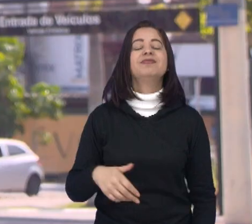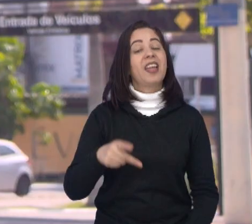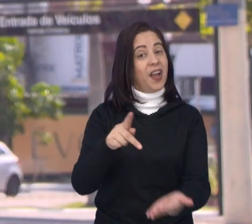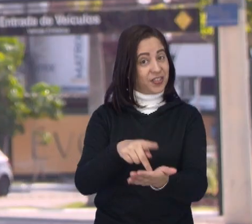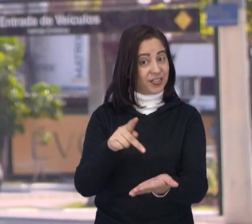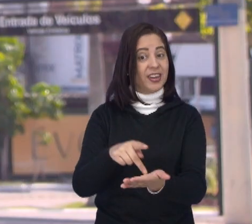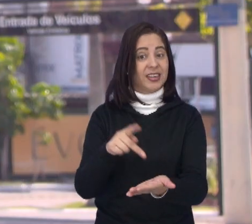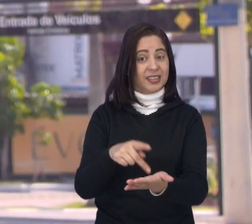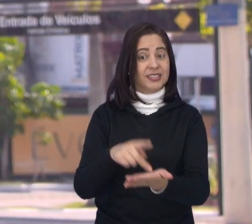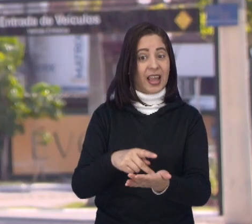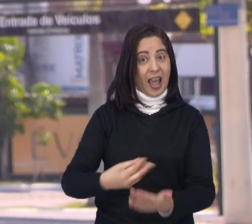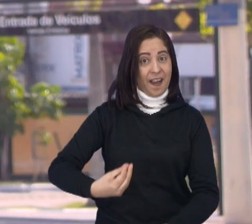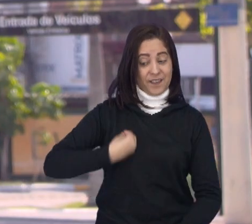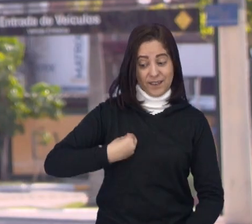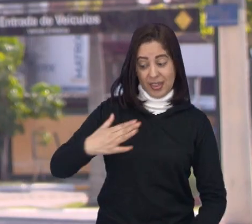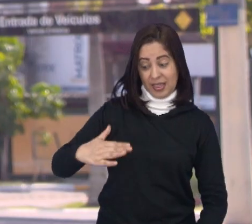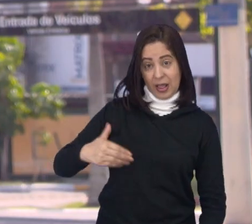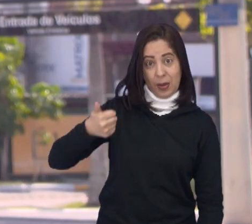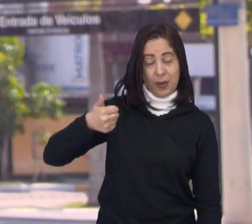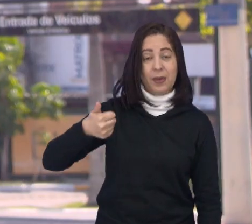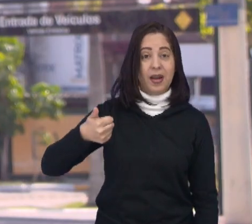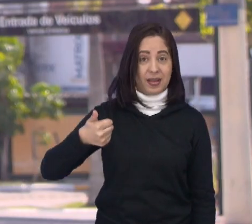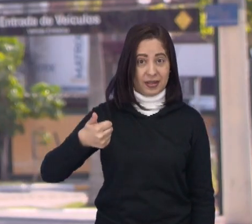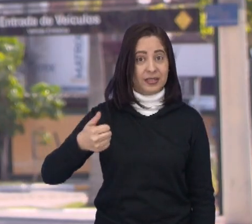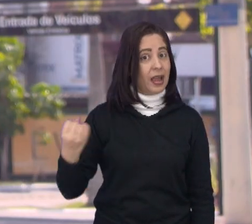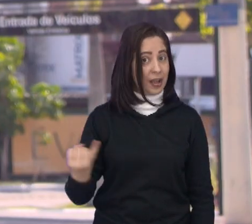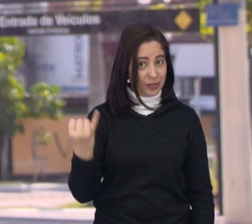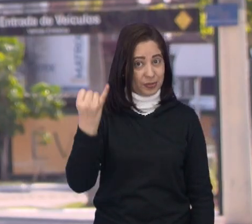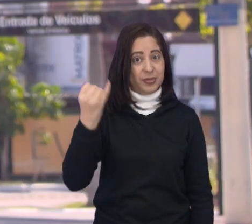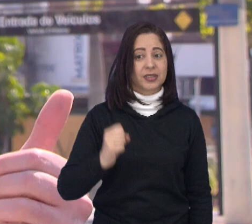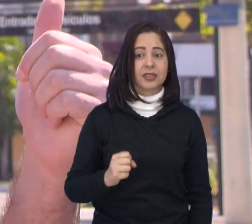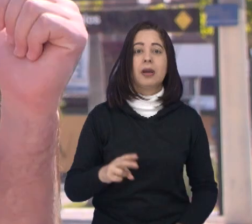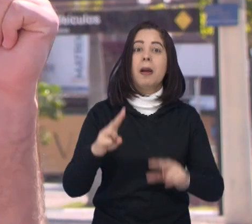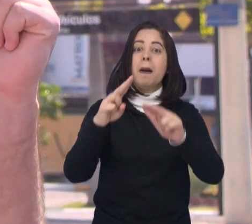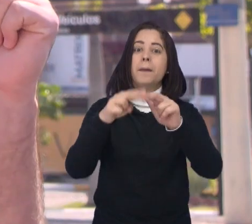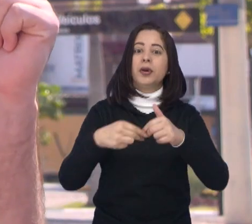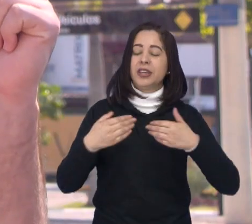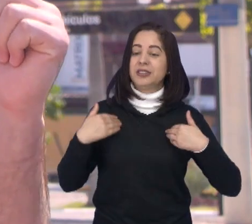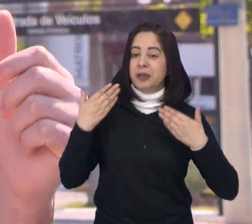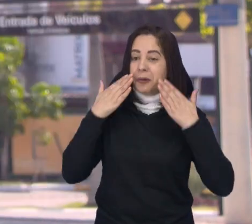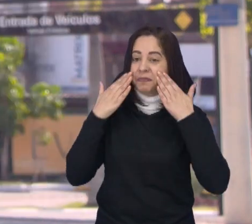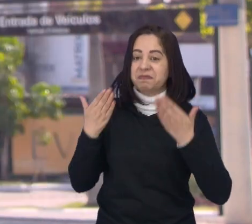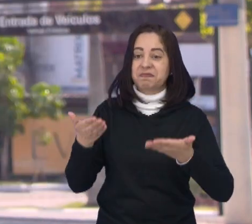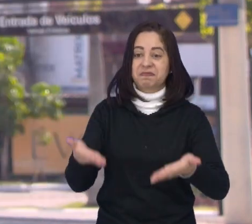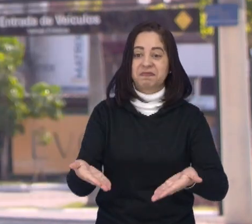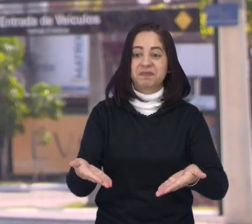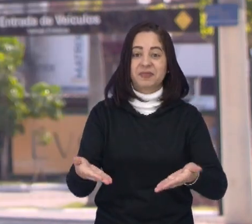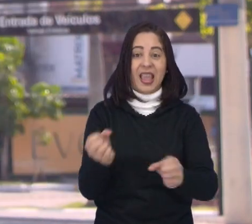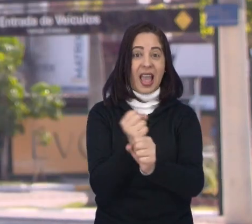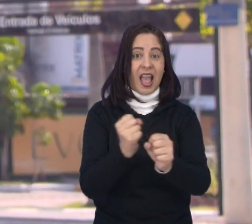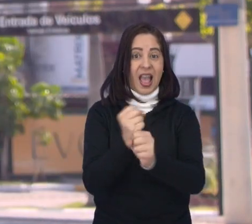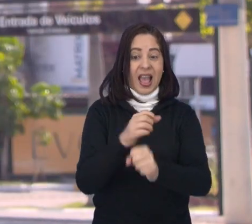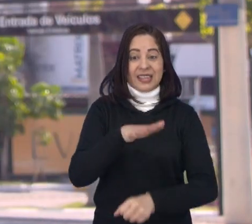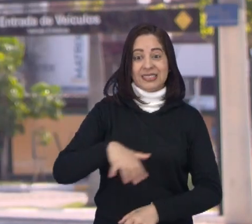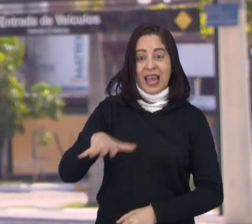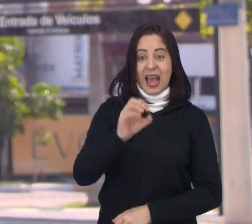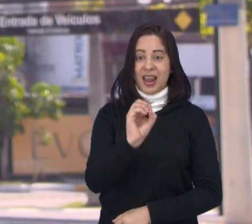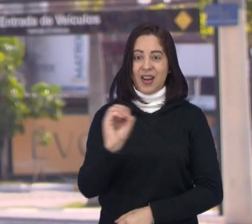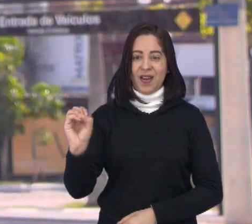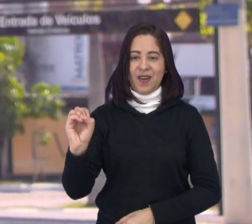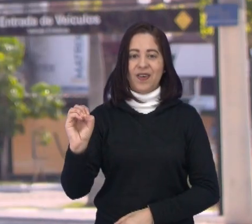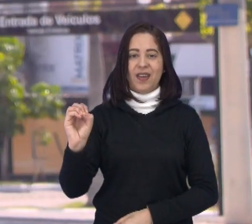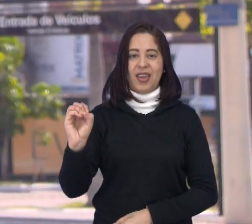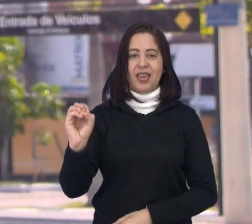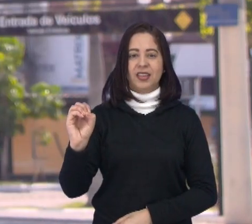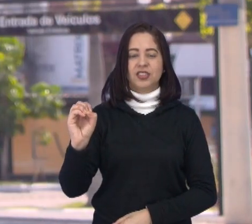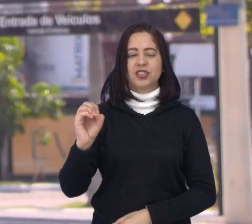mesmo, a qualidade de vida do trabalhador é importante. Por isso, viemos até esta obra aqui na zona oeste da cidade